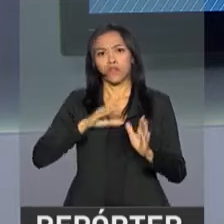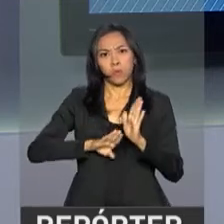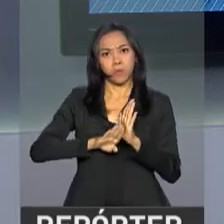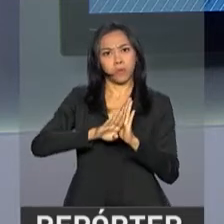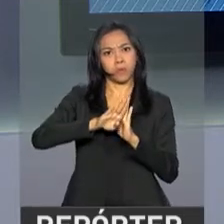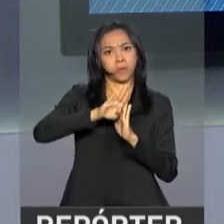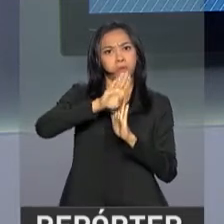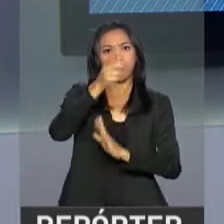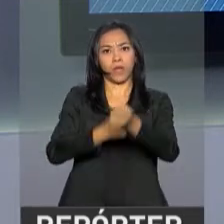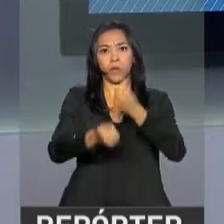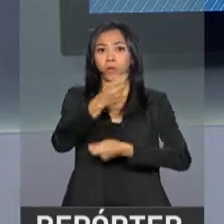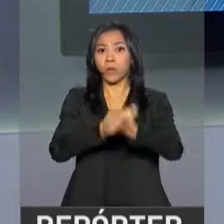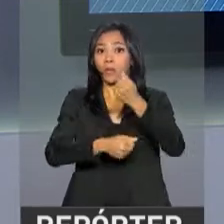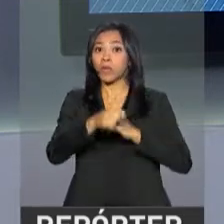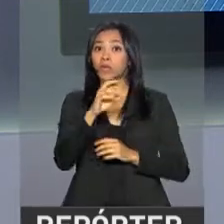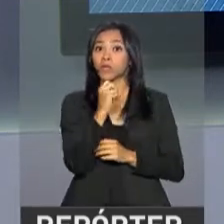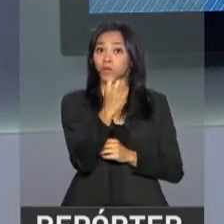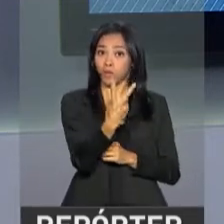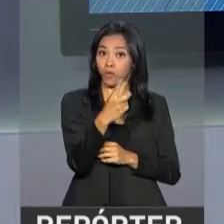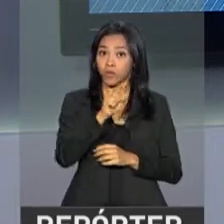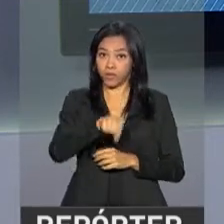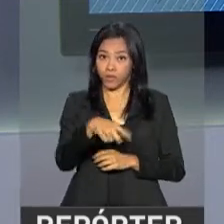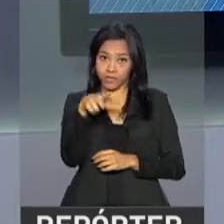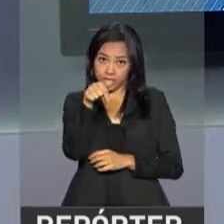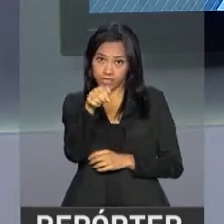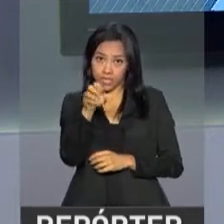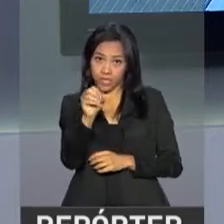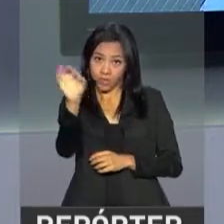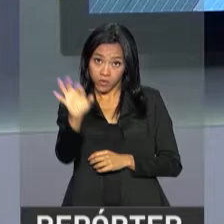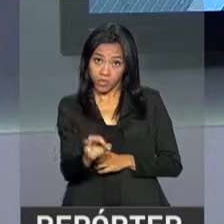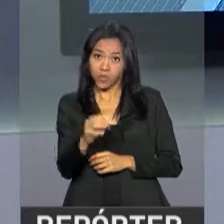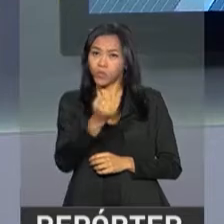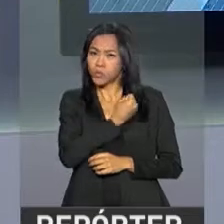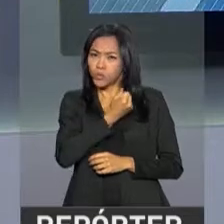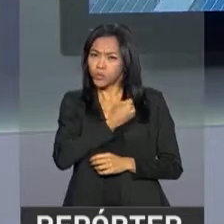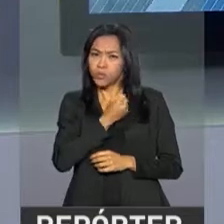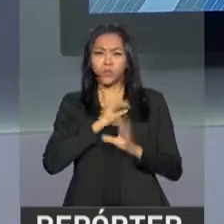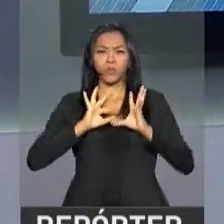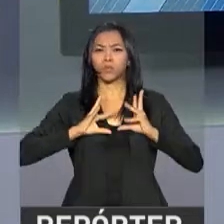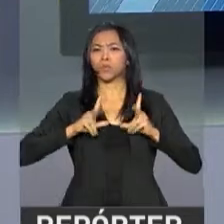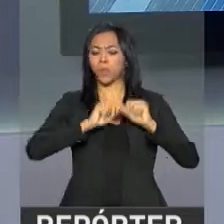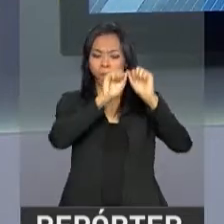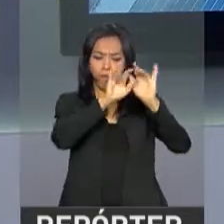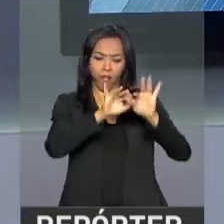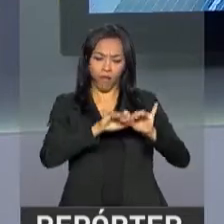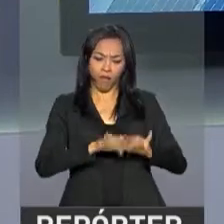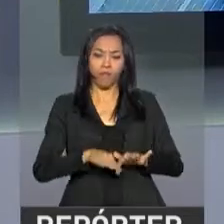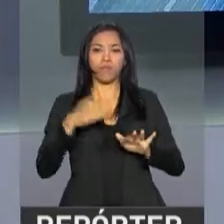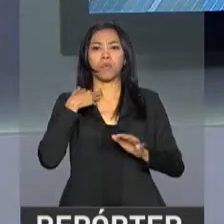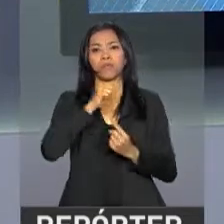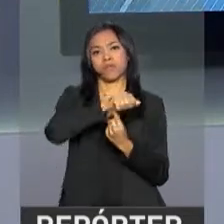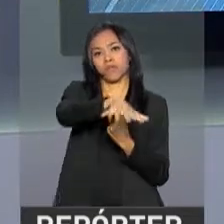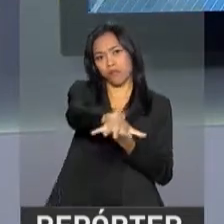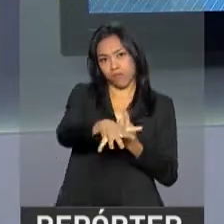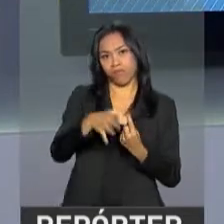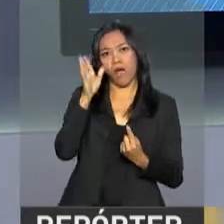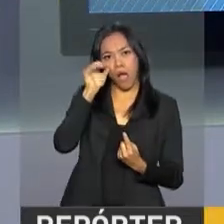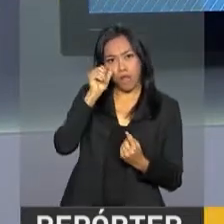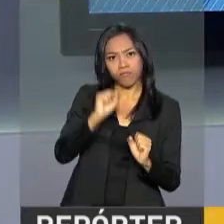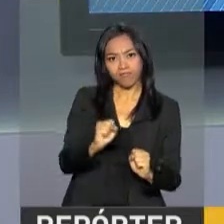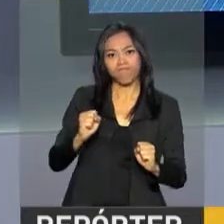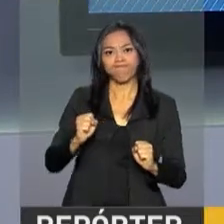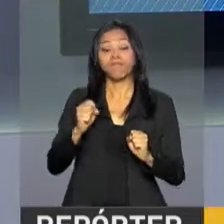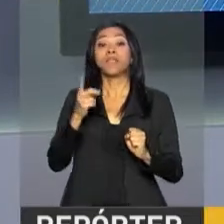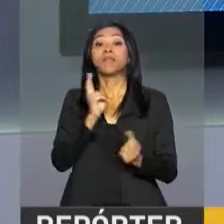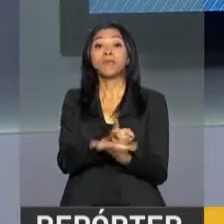em 2,70 por cento os números estão no boletim focus do banco central a estimativa de inflação também foi mantida